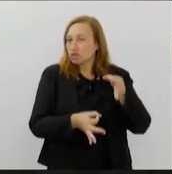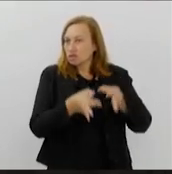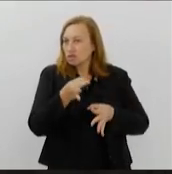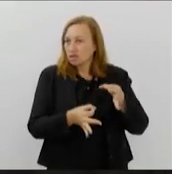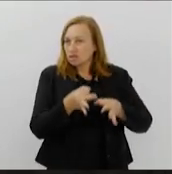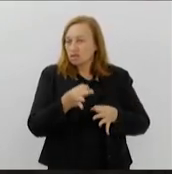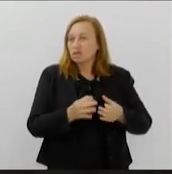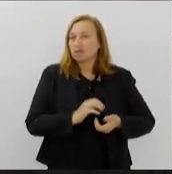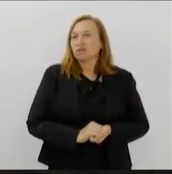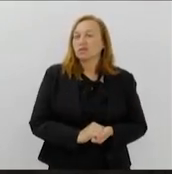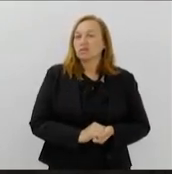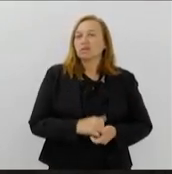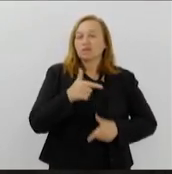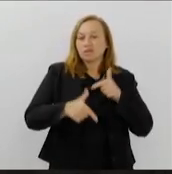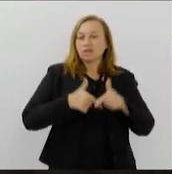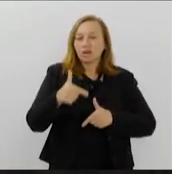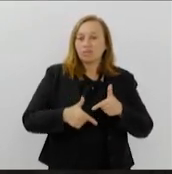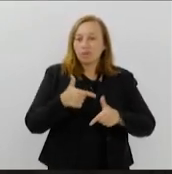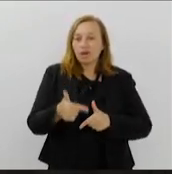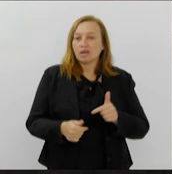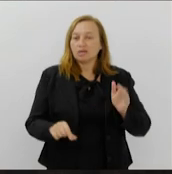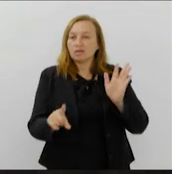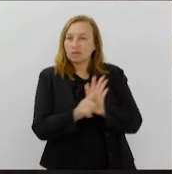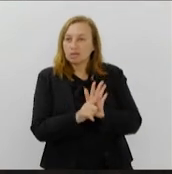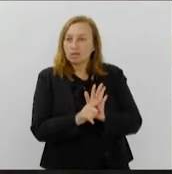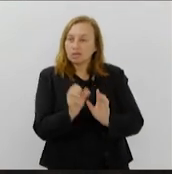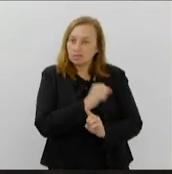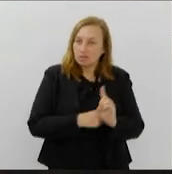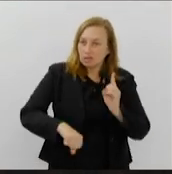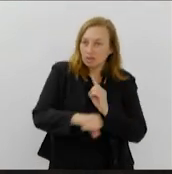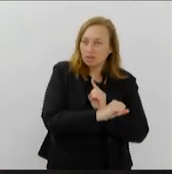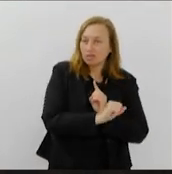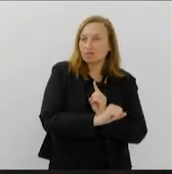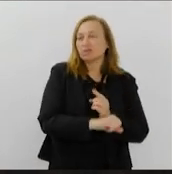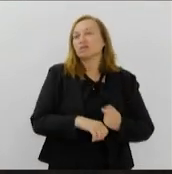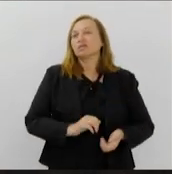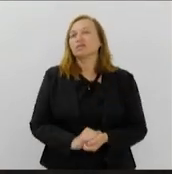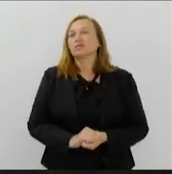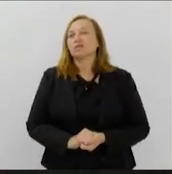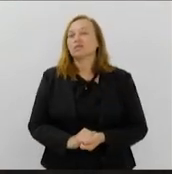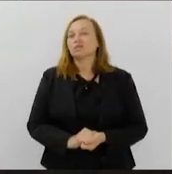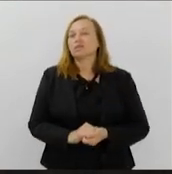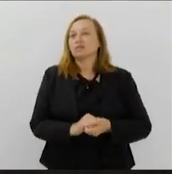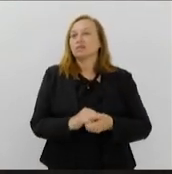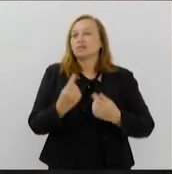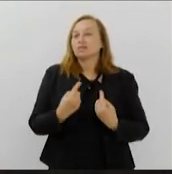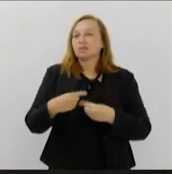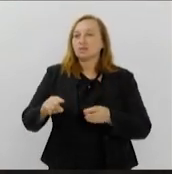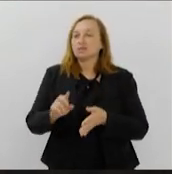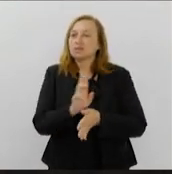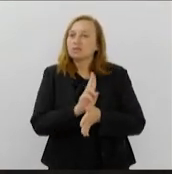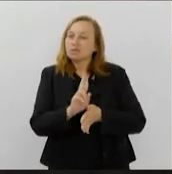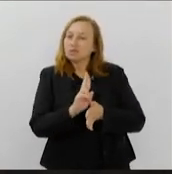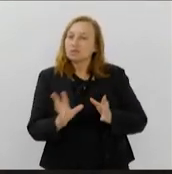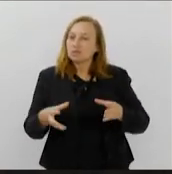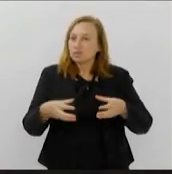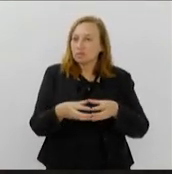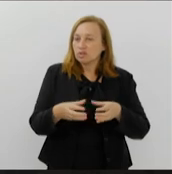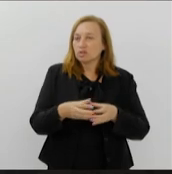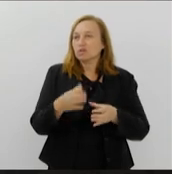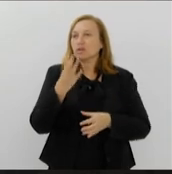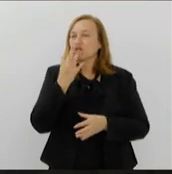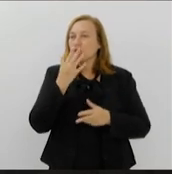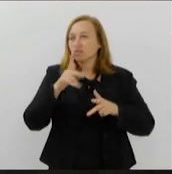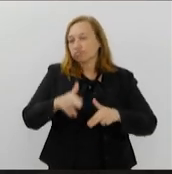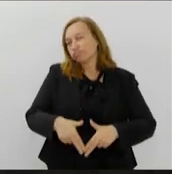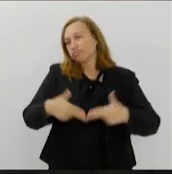Justiça, Trabalho, Legislação Social e Seguridade Social, Combate às Discriminações e Preconceitos de Raça, Cor,